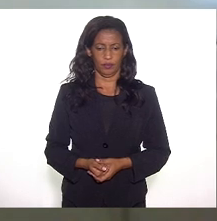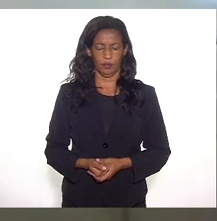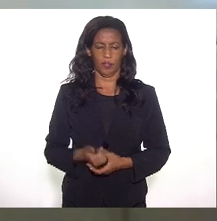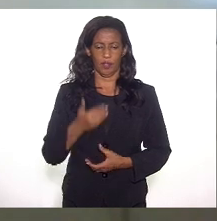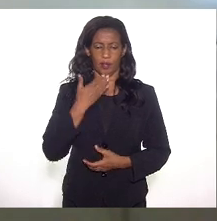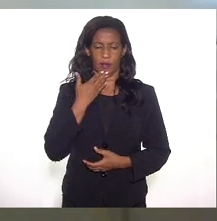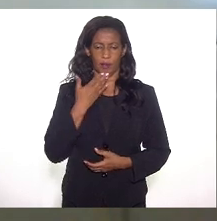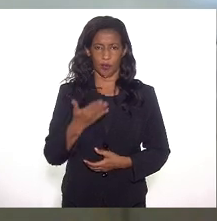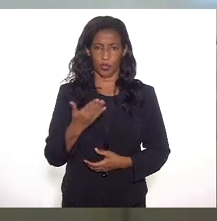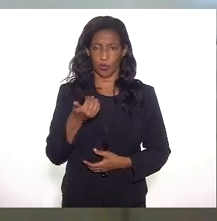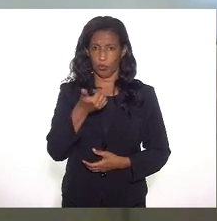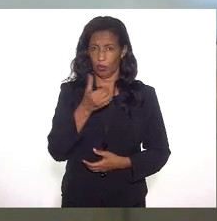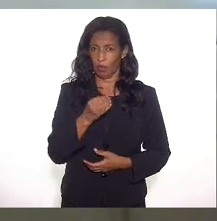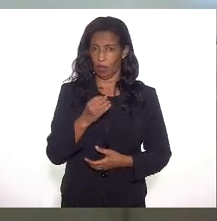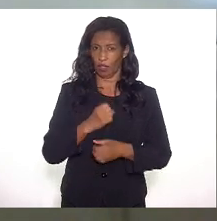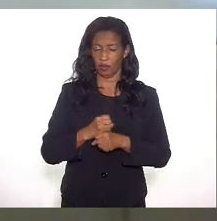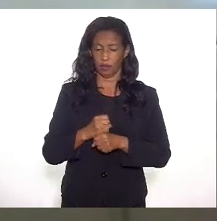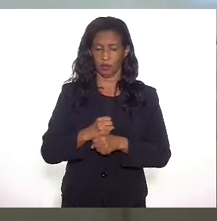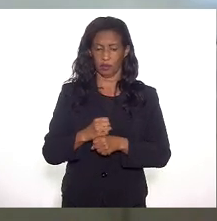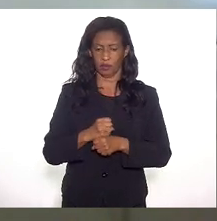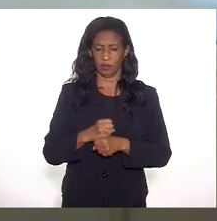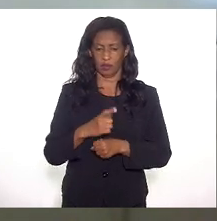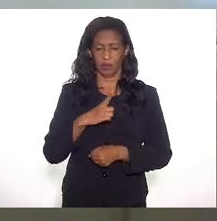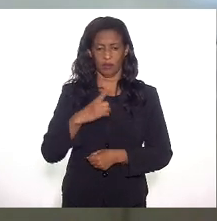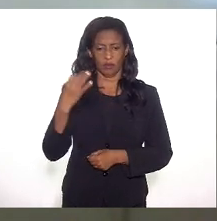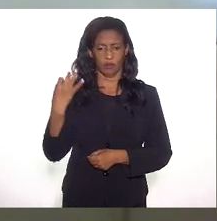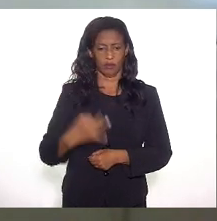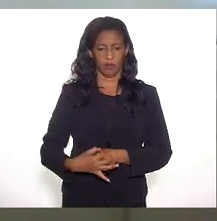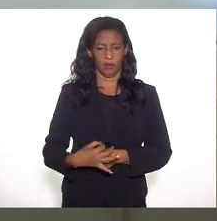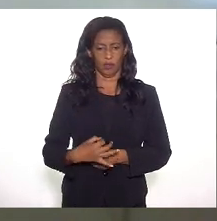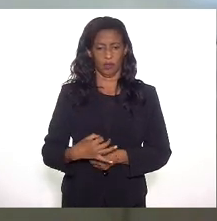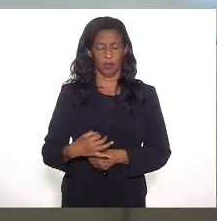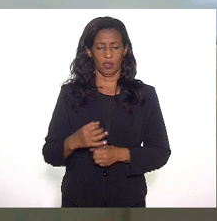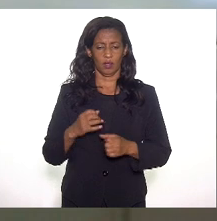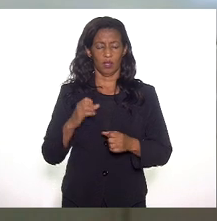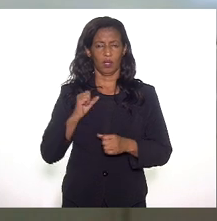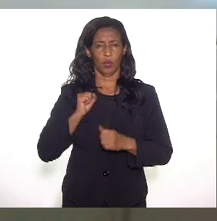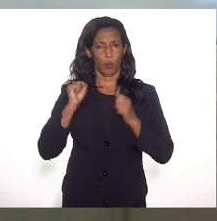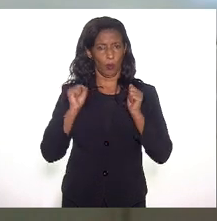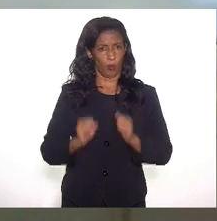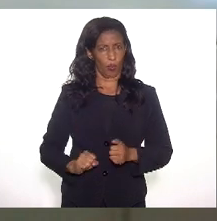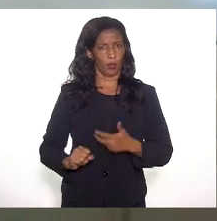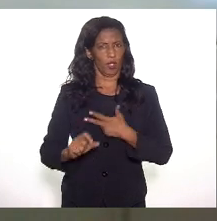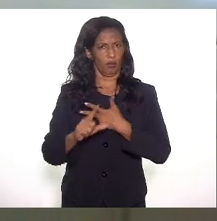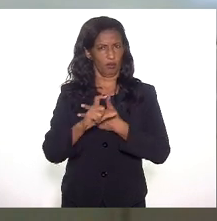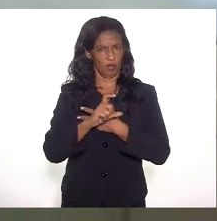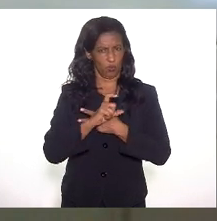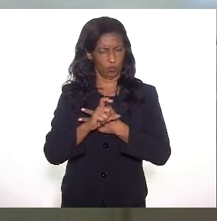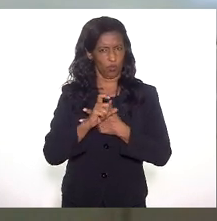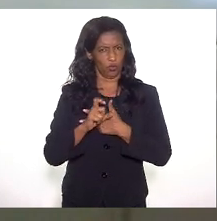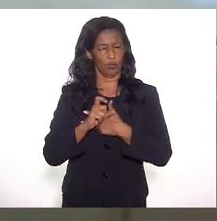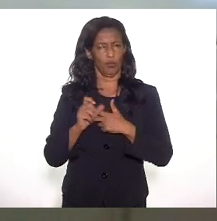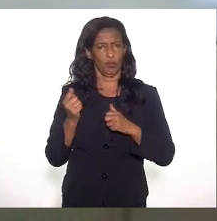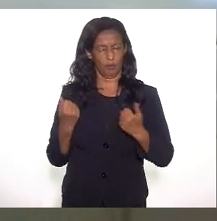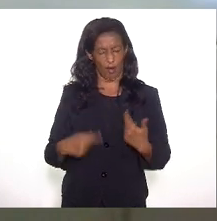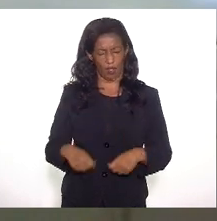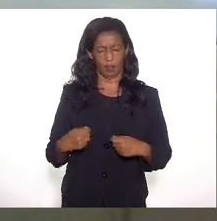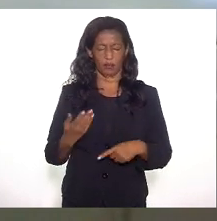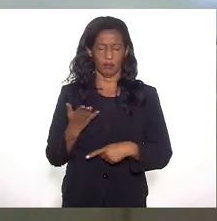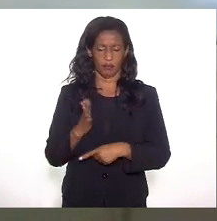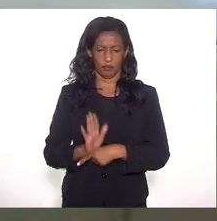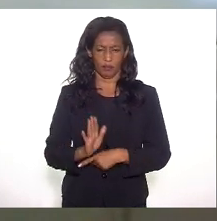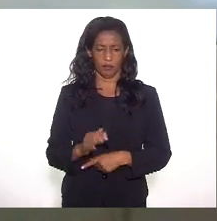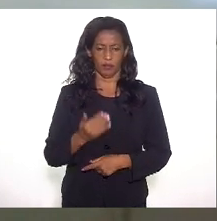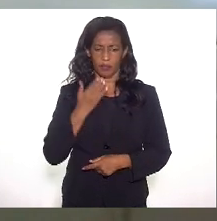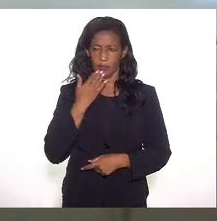prorrogar por 10 anos, e eu tenho certeza que o Poder Executivo irá sancionar, e